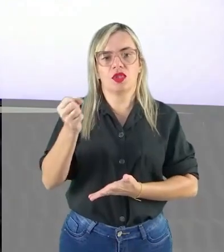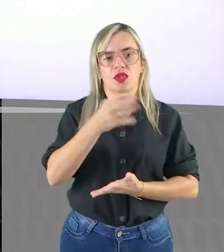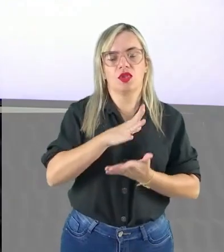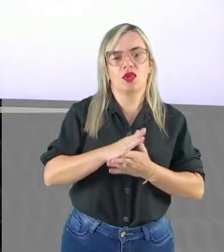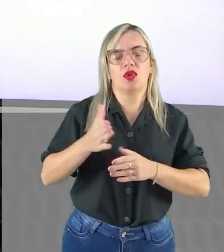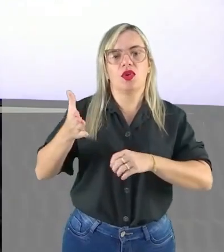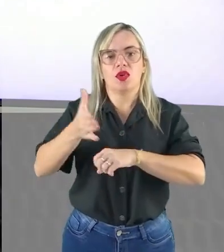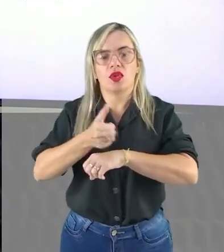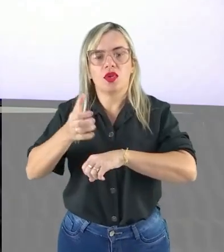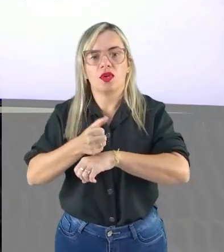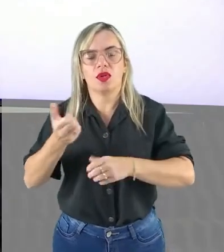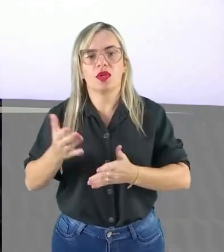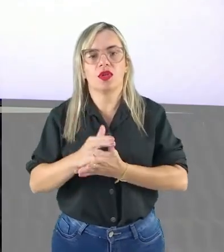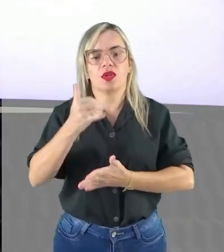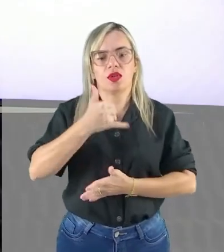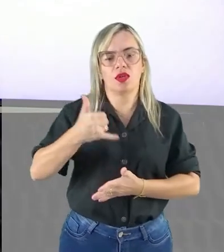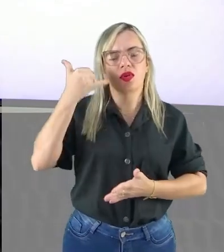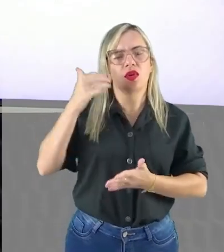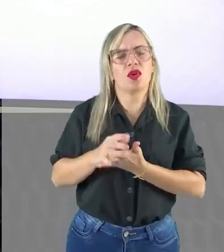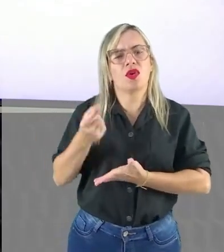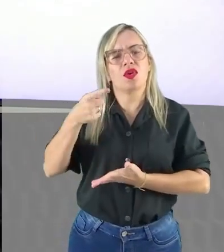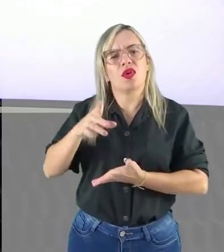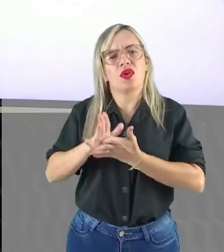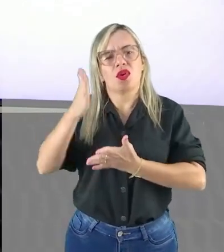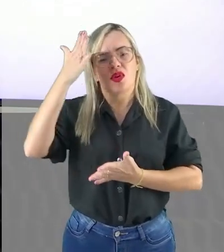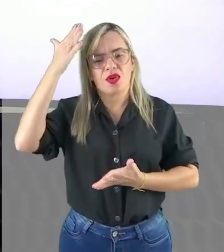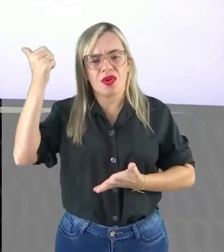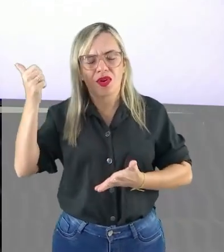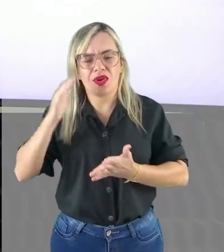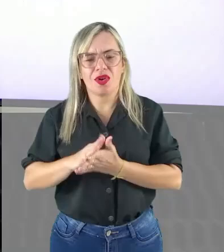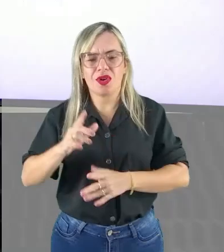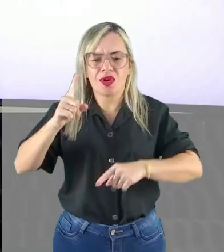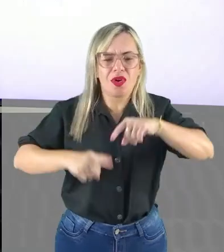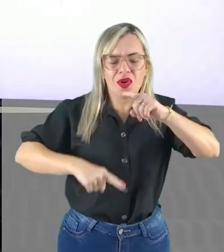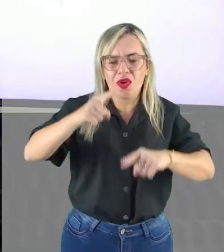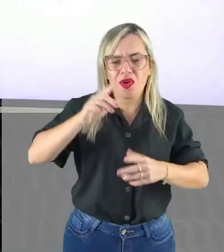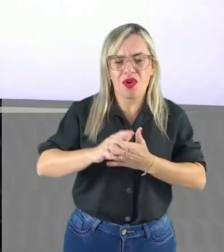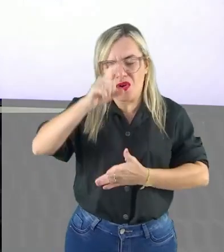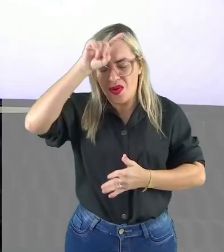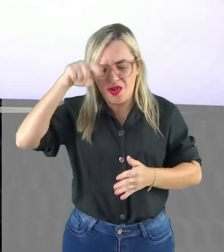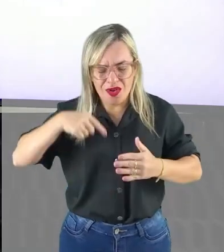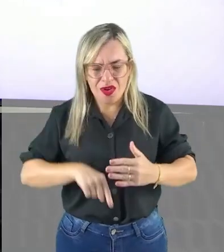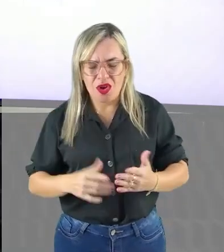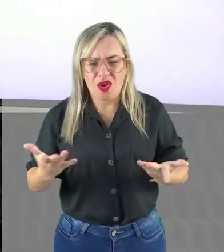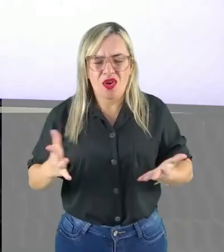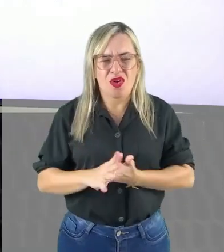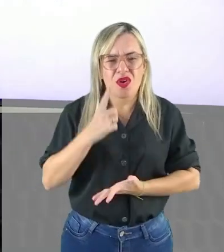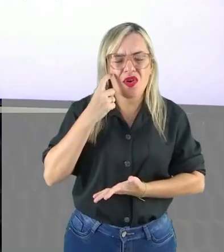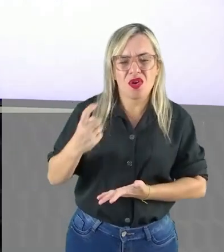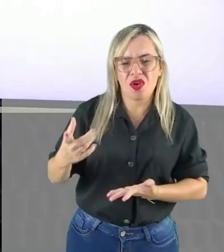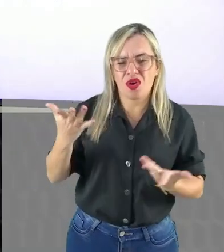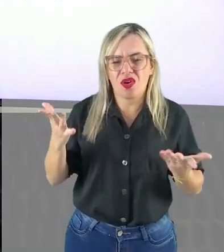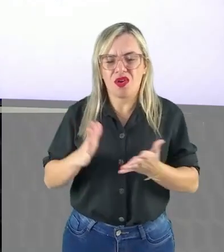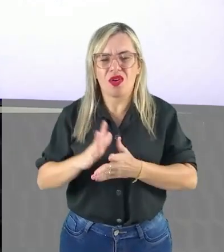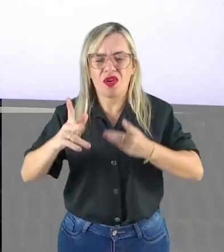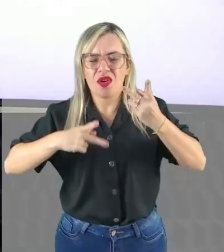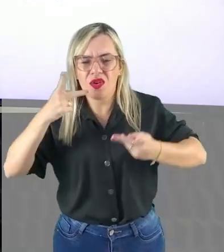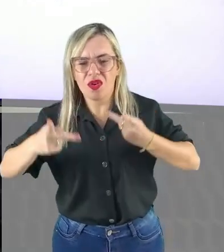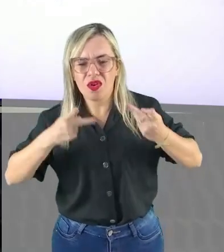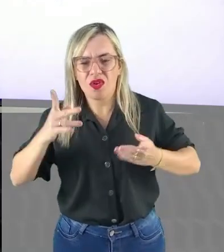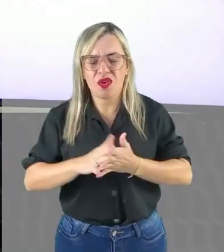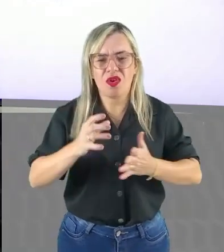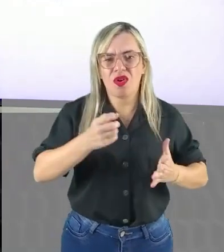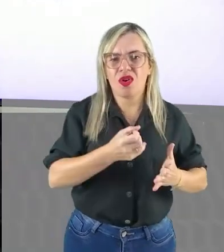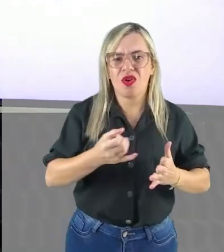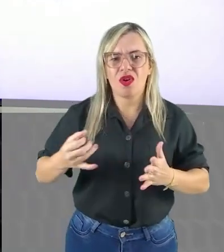E você, o que você sabe? E tu, máquina demoníaca, o que te interessa, o que te importa? Como você se atreve a me dizer quais